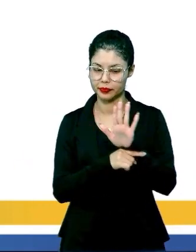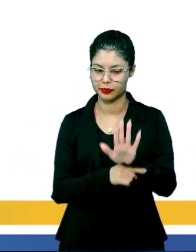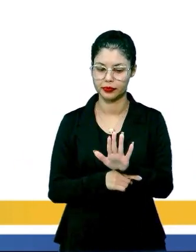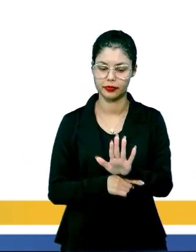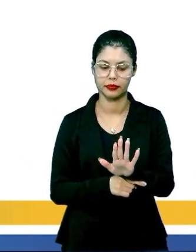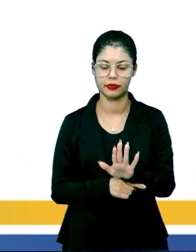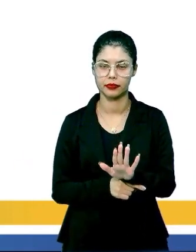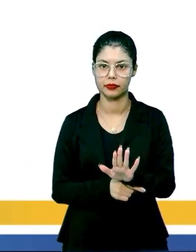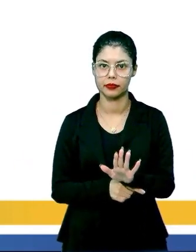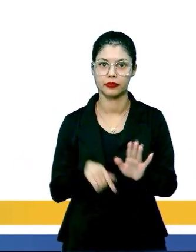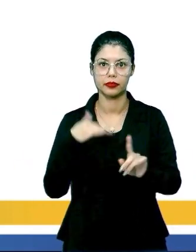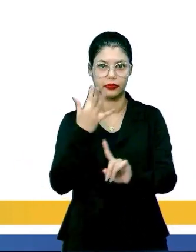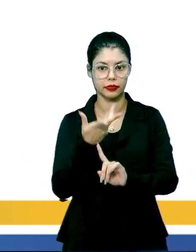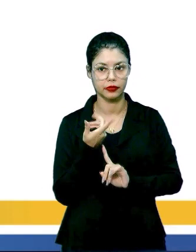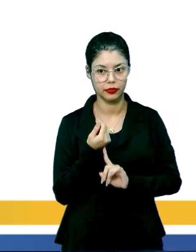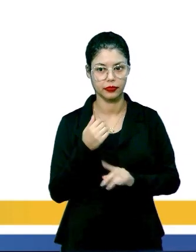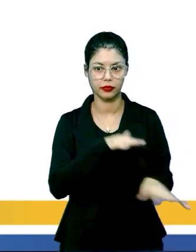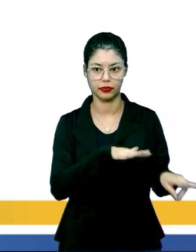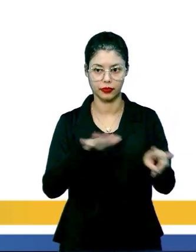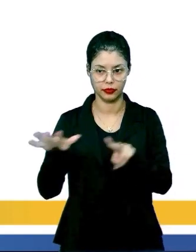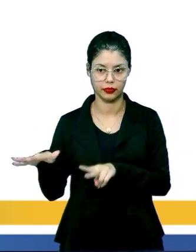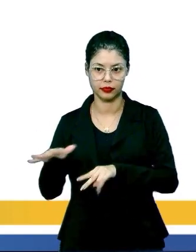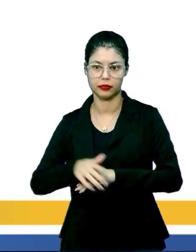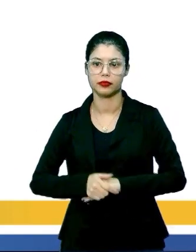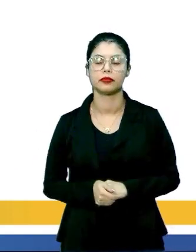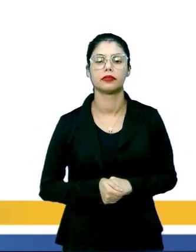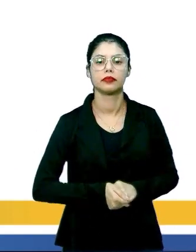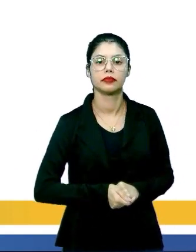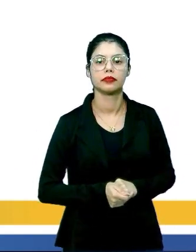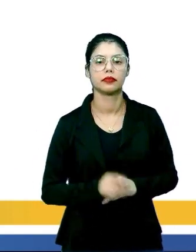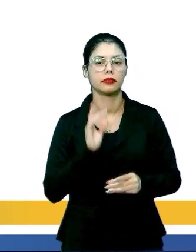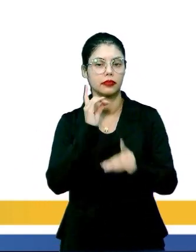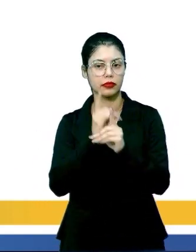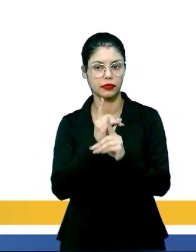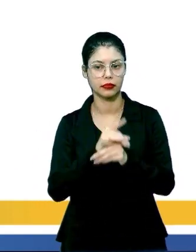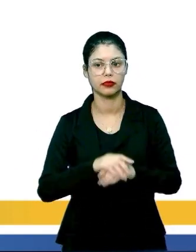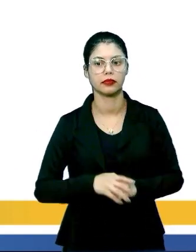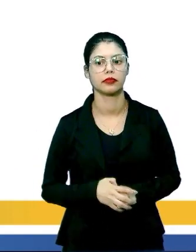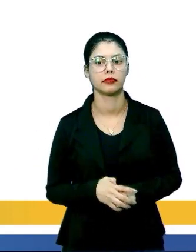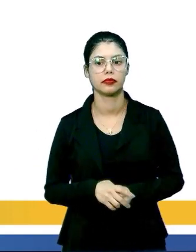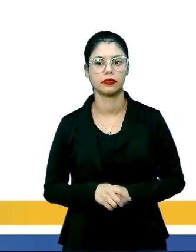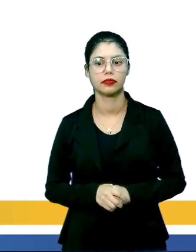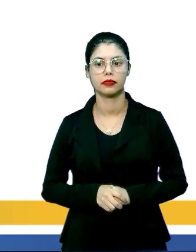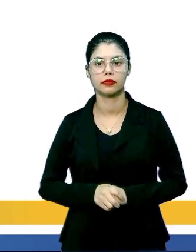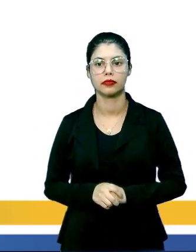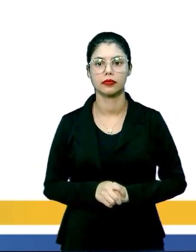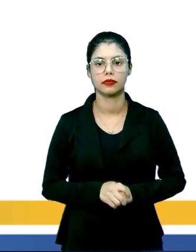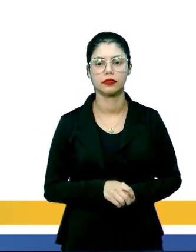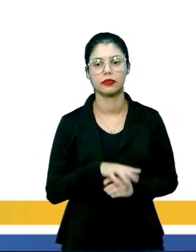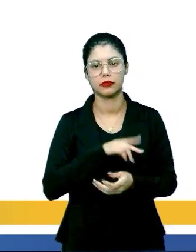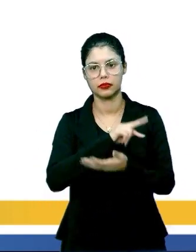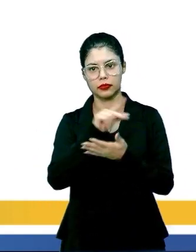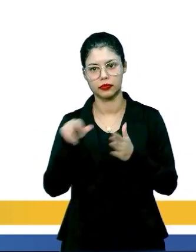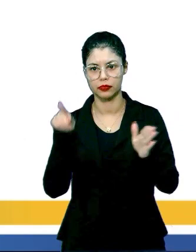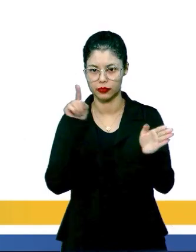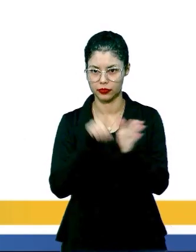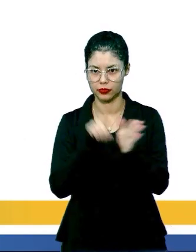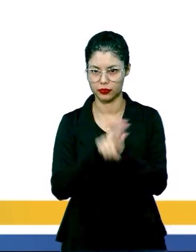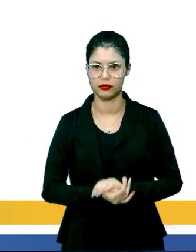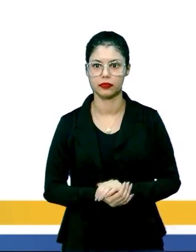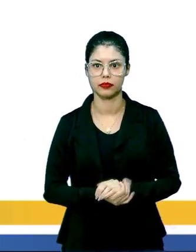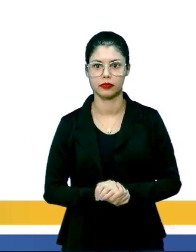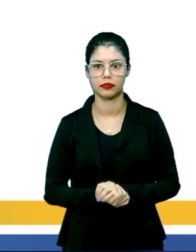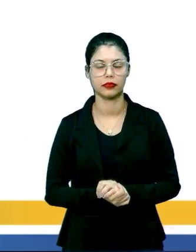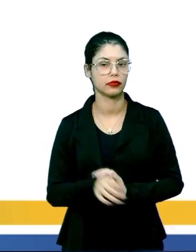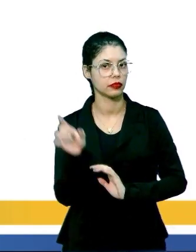da ciência, da Semana de Arte Moderna. Vocês vão encontrar, a Abapuru em várias questões do